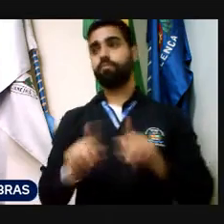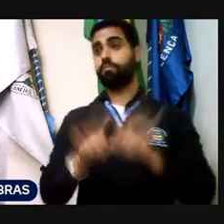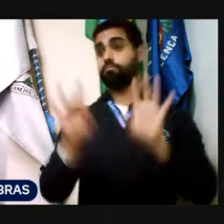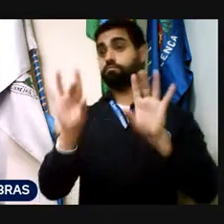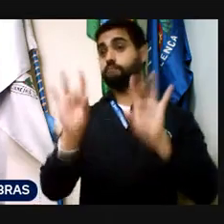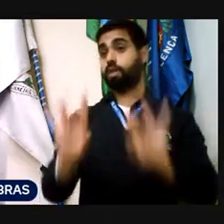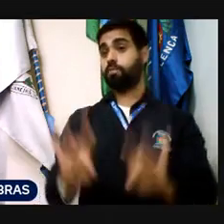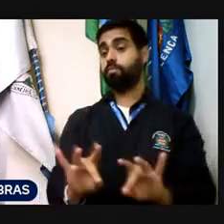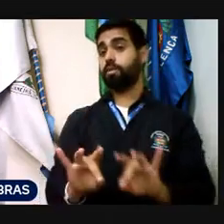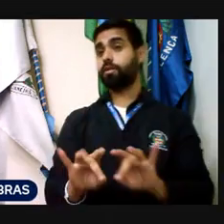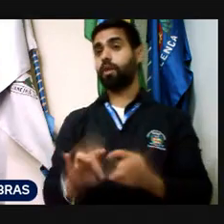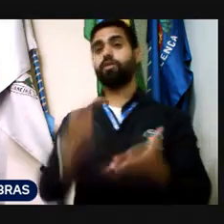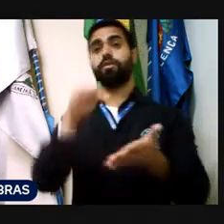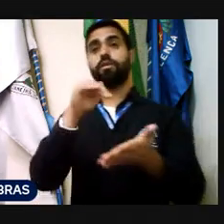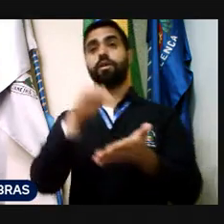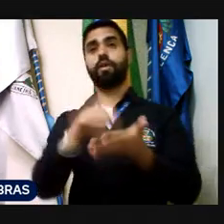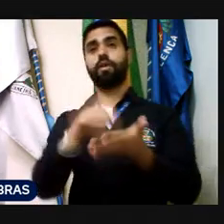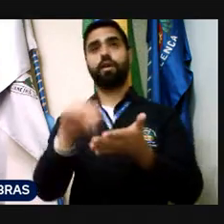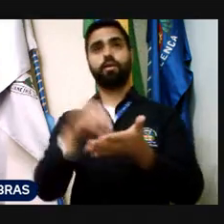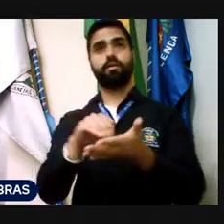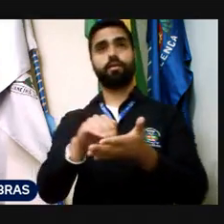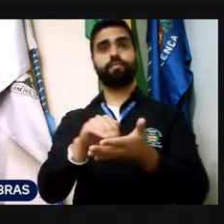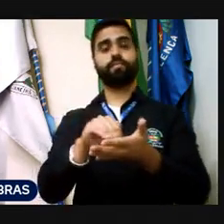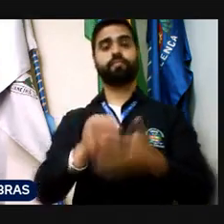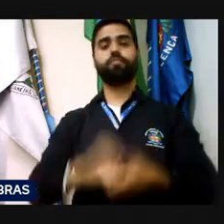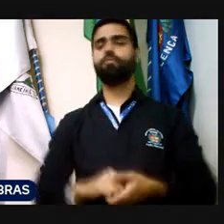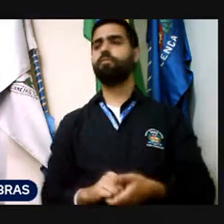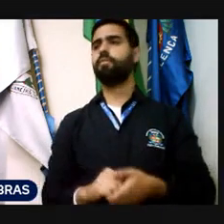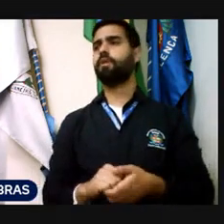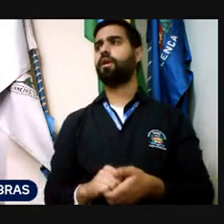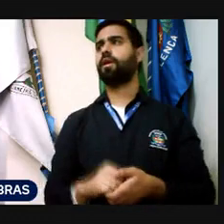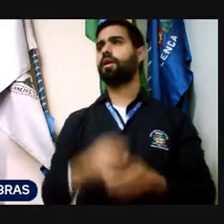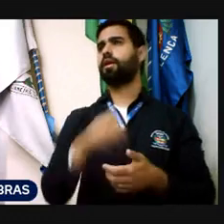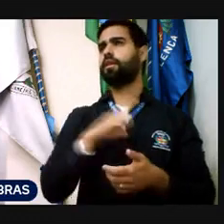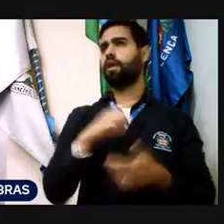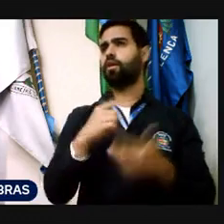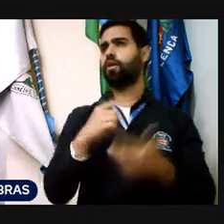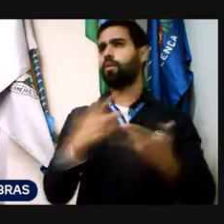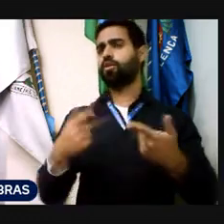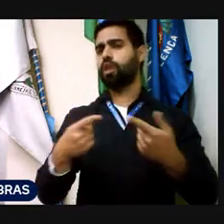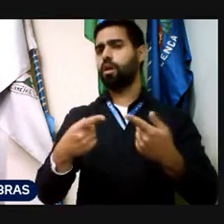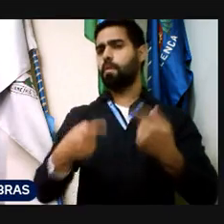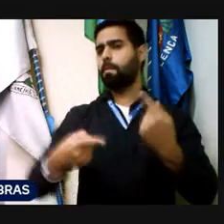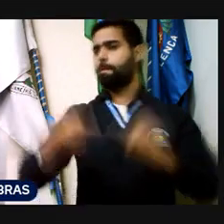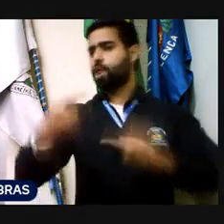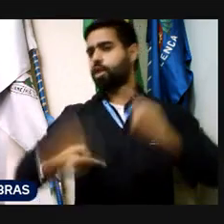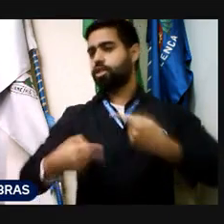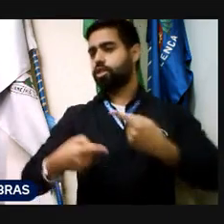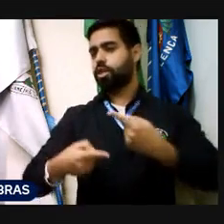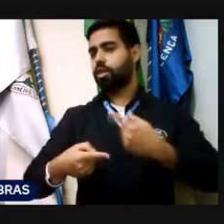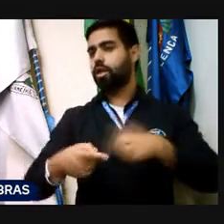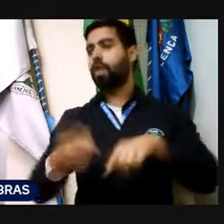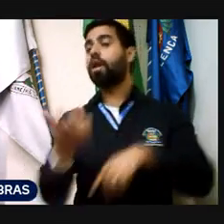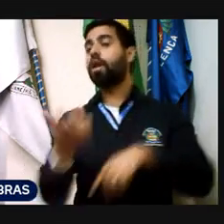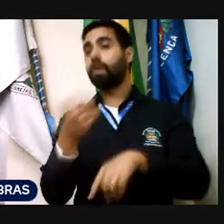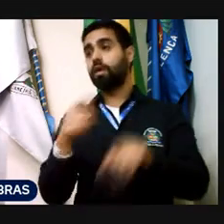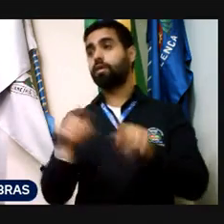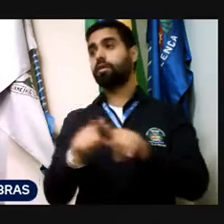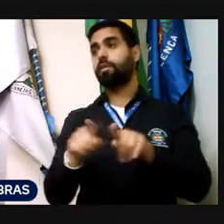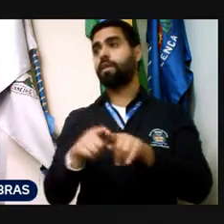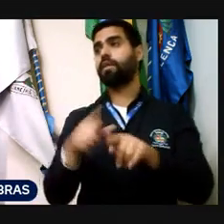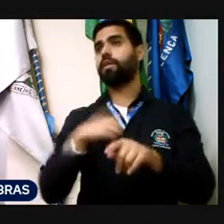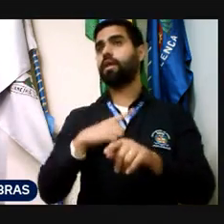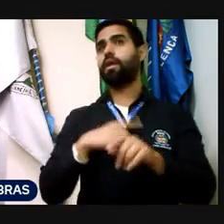sobre os cargos de secretários municipais, que possuem natureza política. Requeiro que seja enviada todas